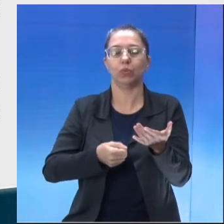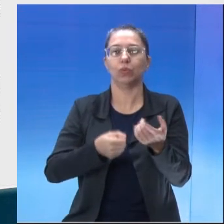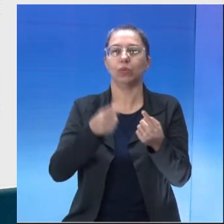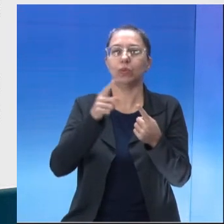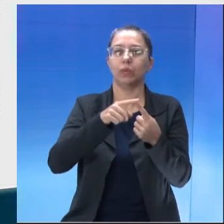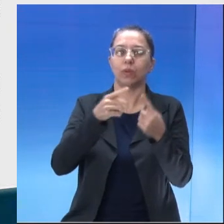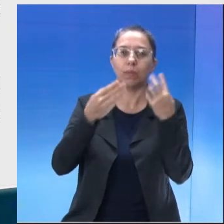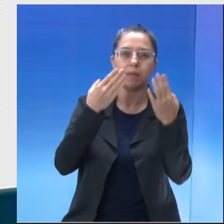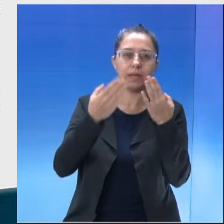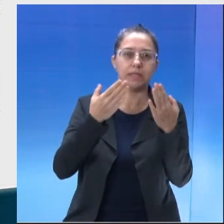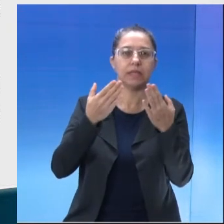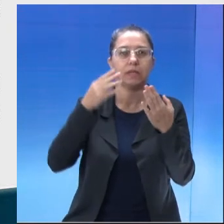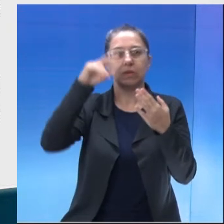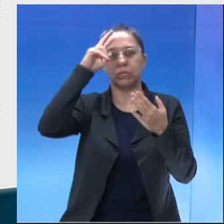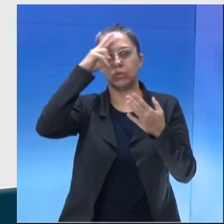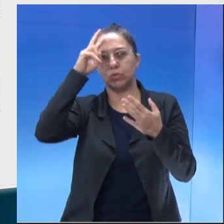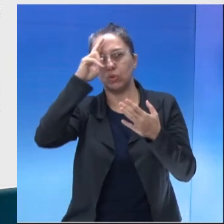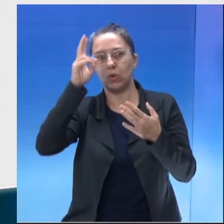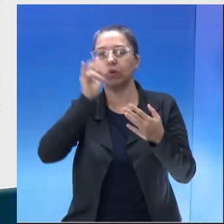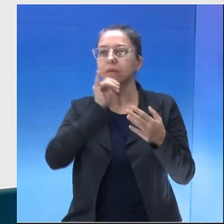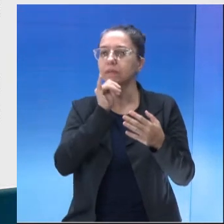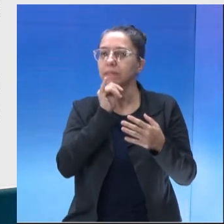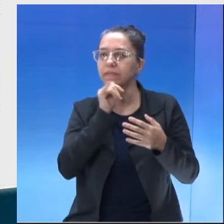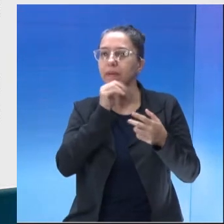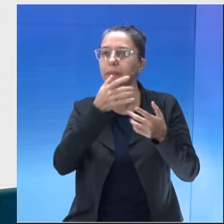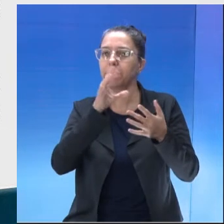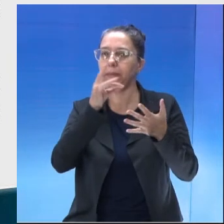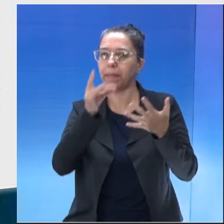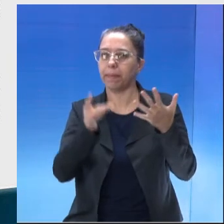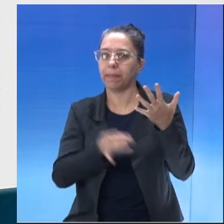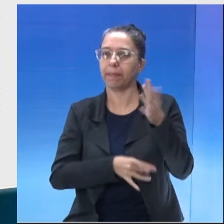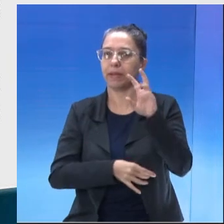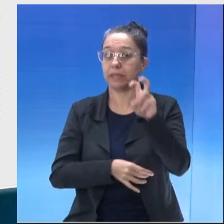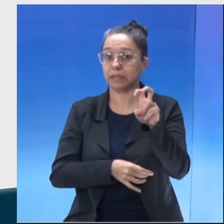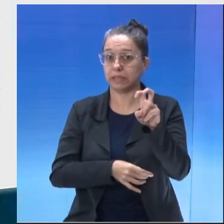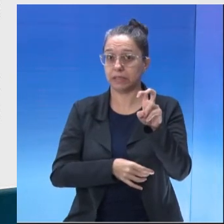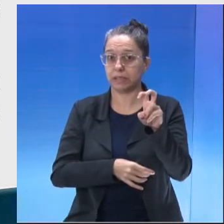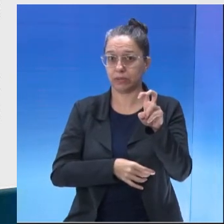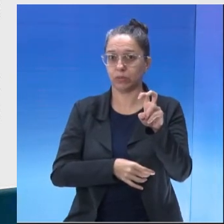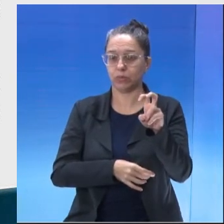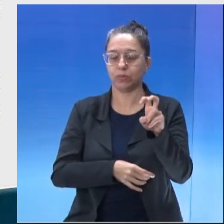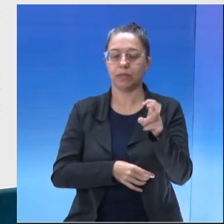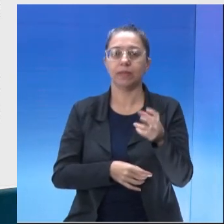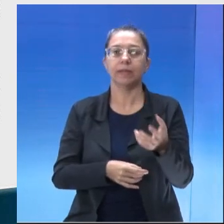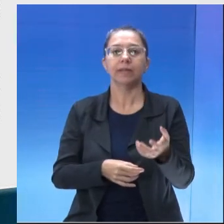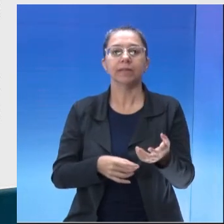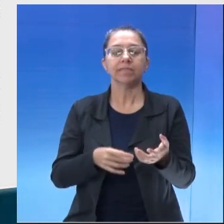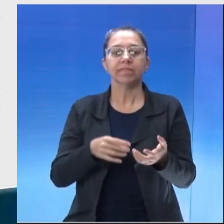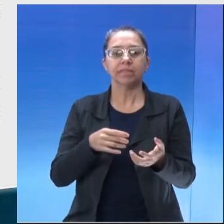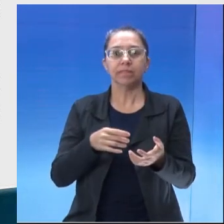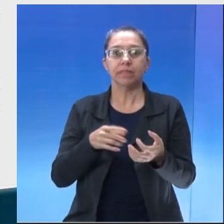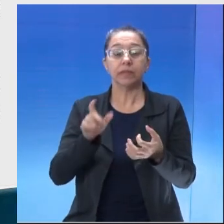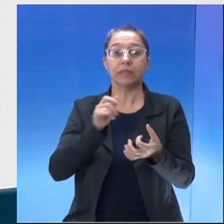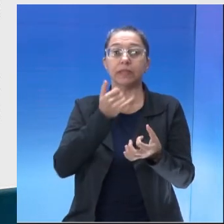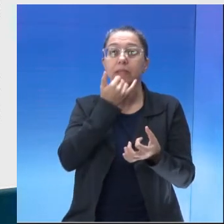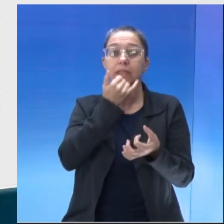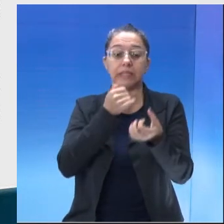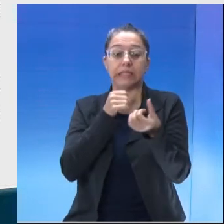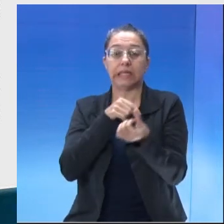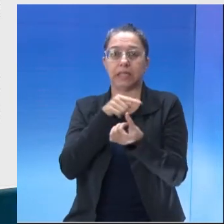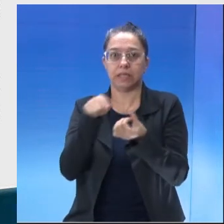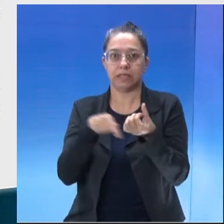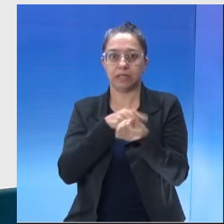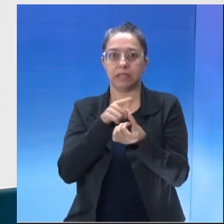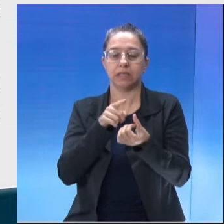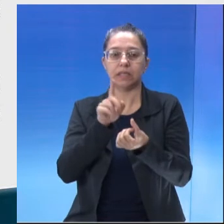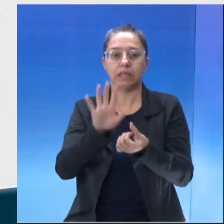alusão histórica, será que é citação? Lembra aí, então vamos lá. Entre as estratégias argumentativas utilizadas para